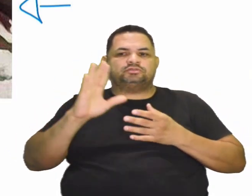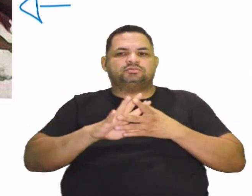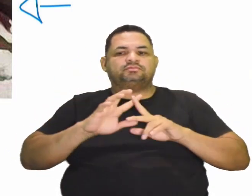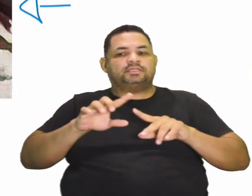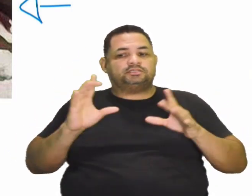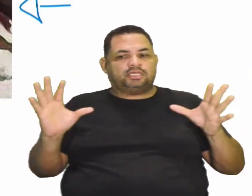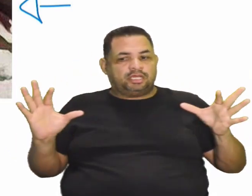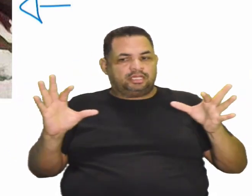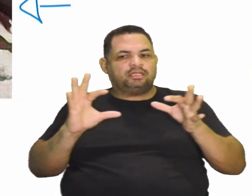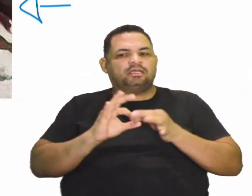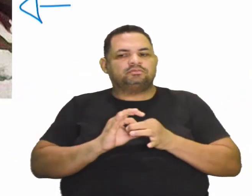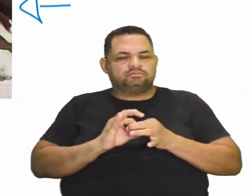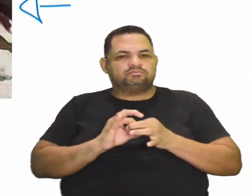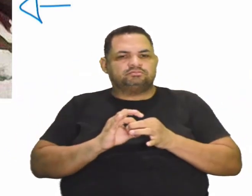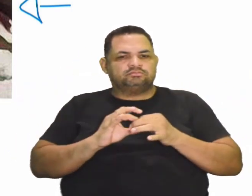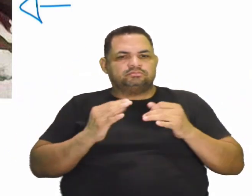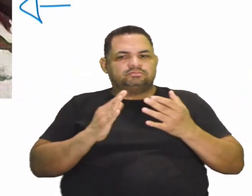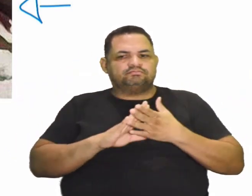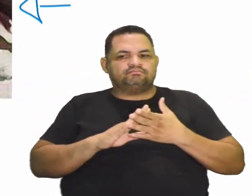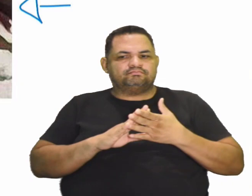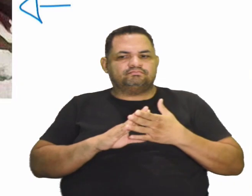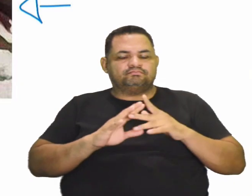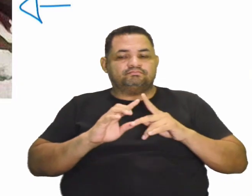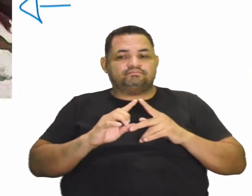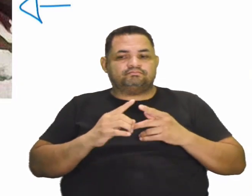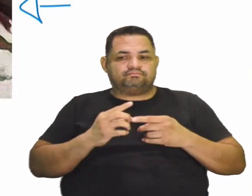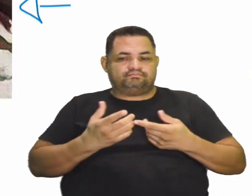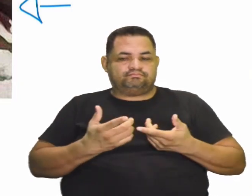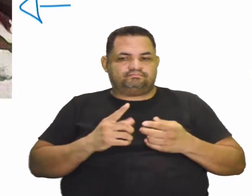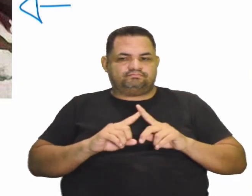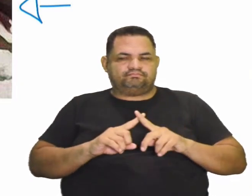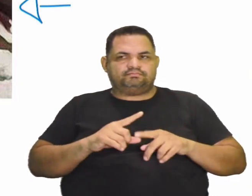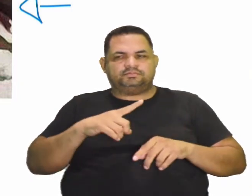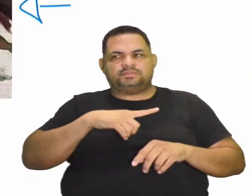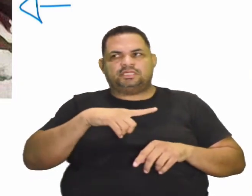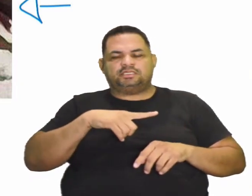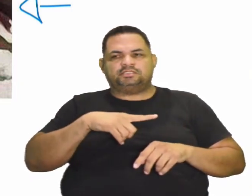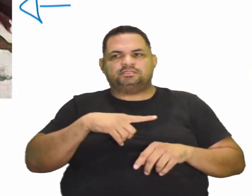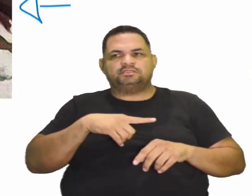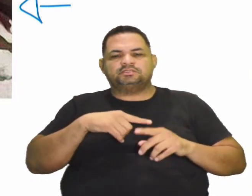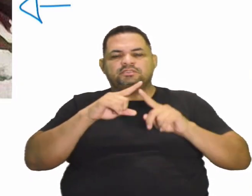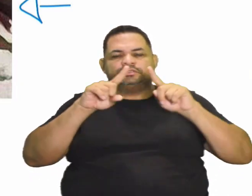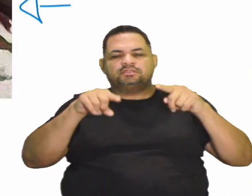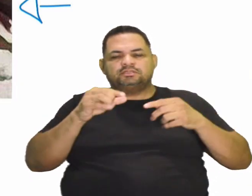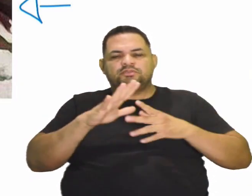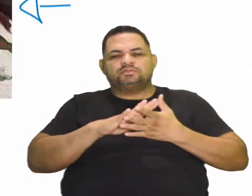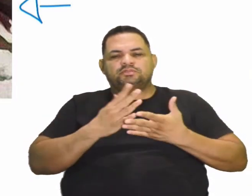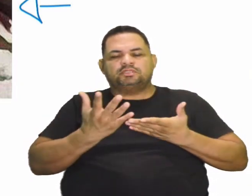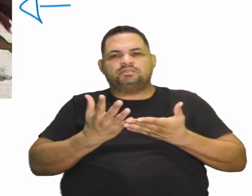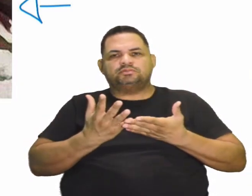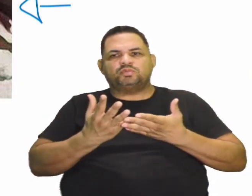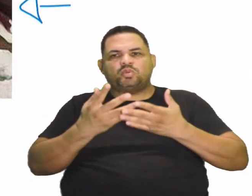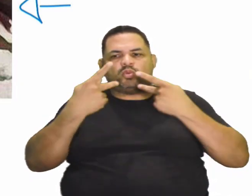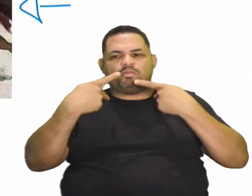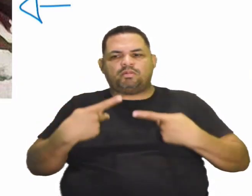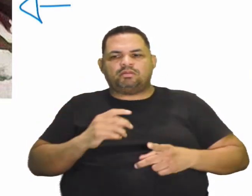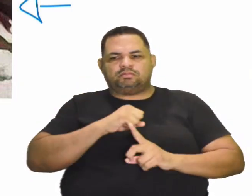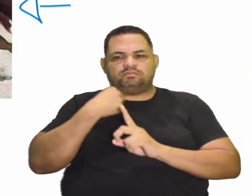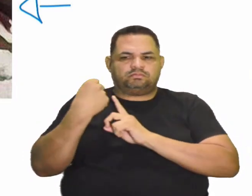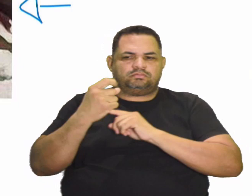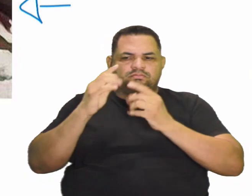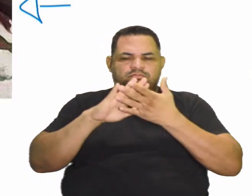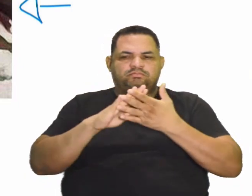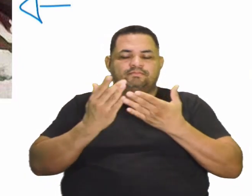com Deus. Então, por mais que as obras de arte sejam produzidas com temáticas humanas, sociais, o homem não